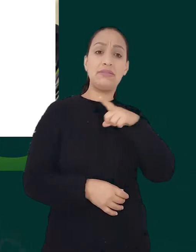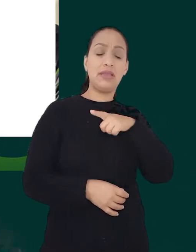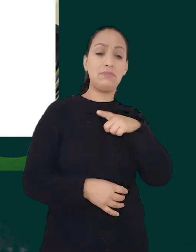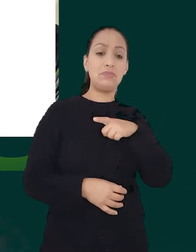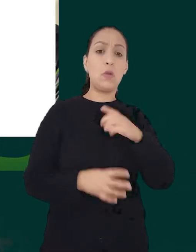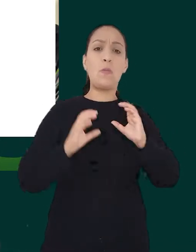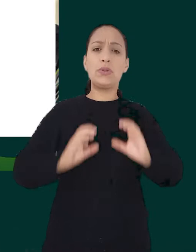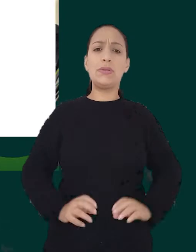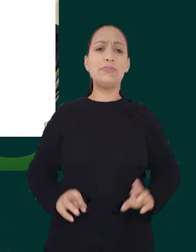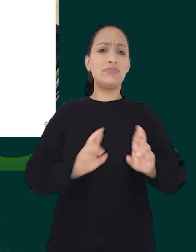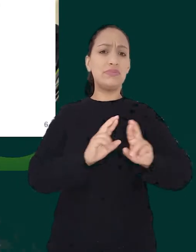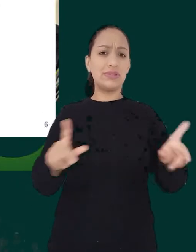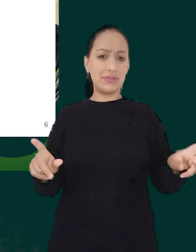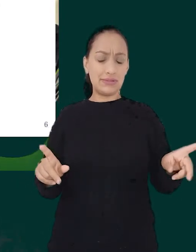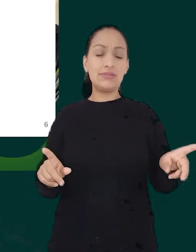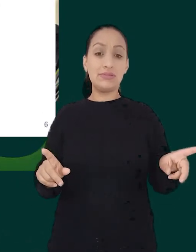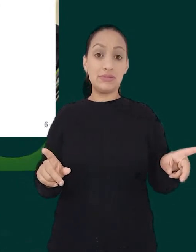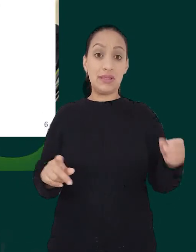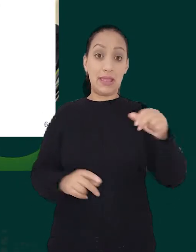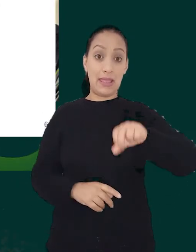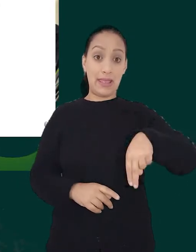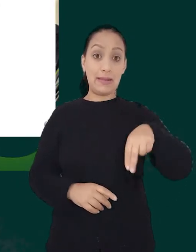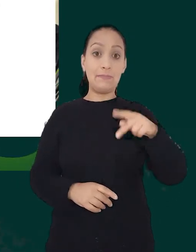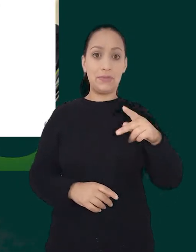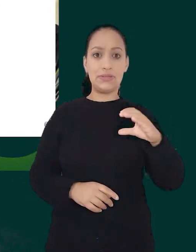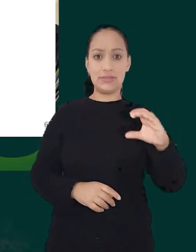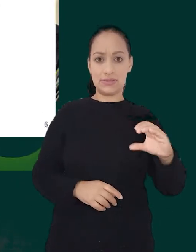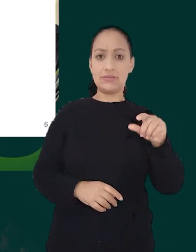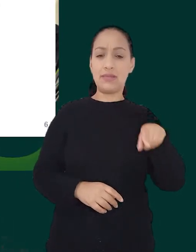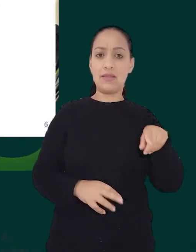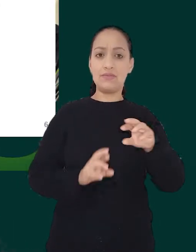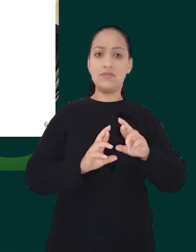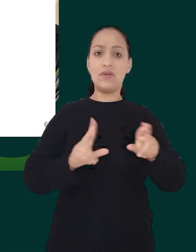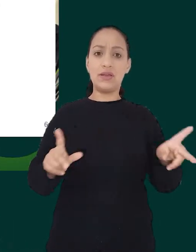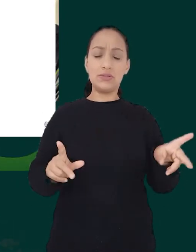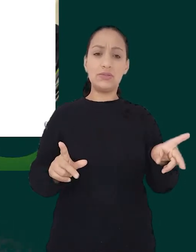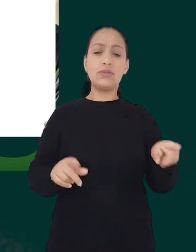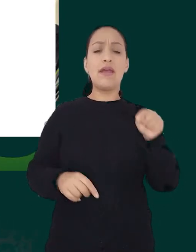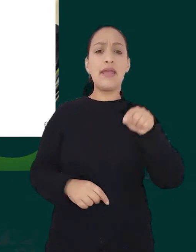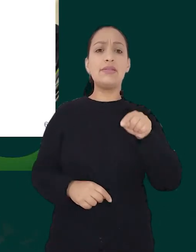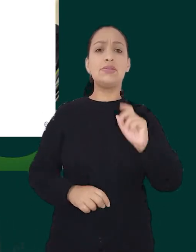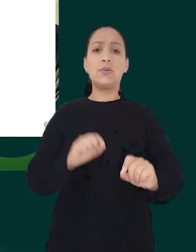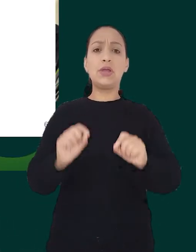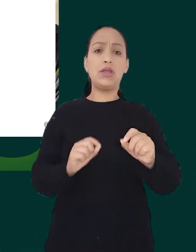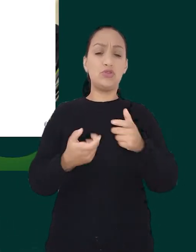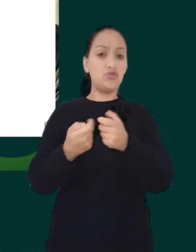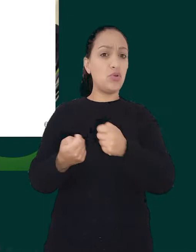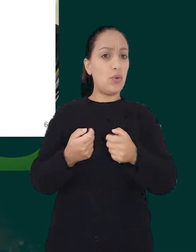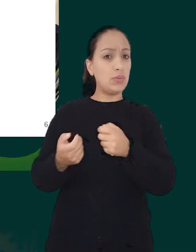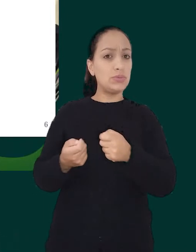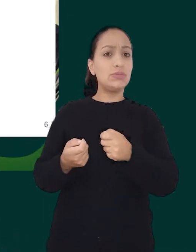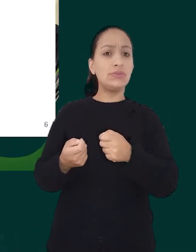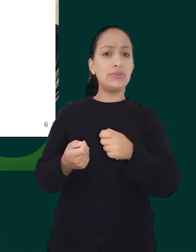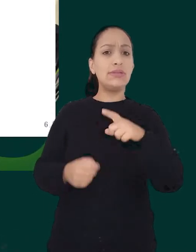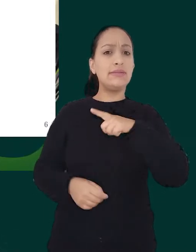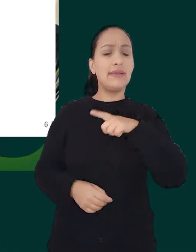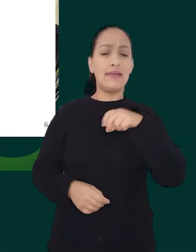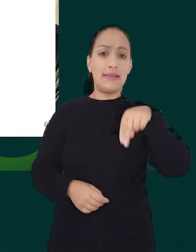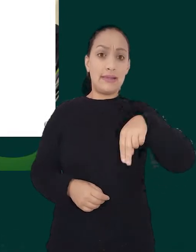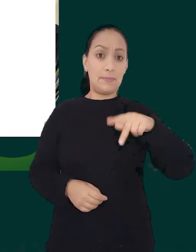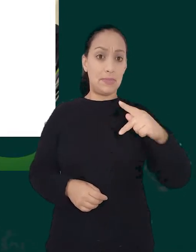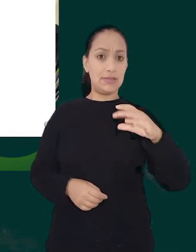adversos. Mas esses casos, inclusive, são jogos que têm NPCs